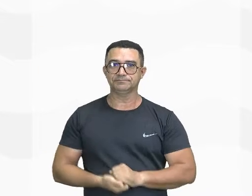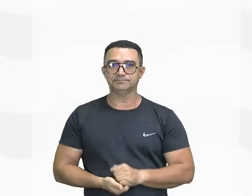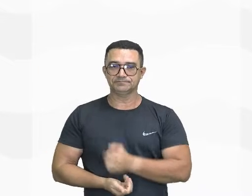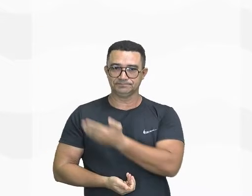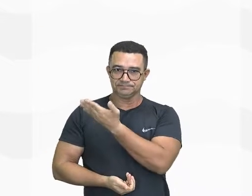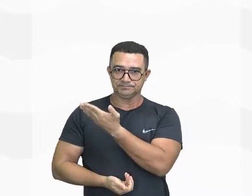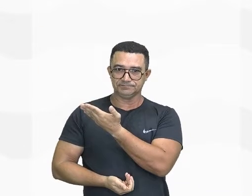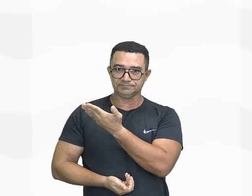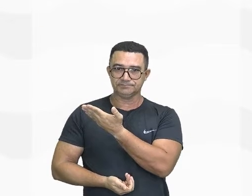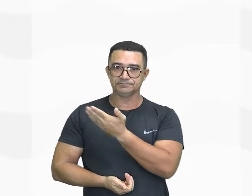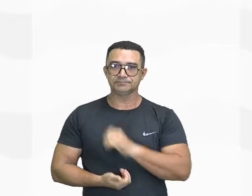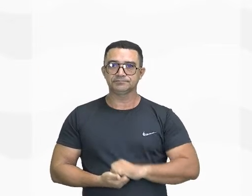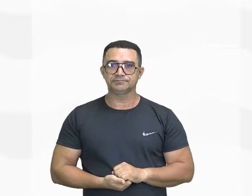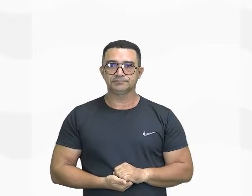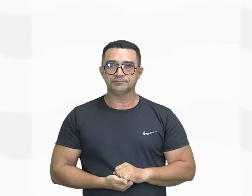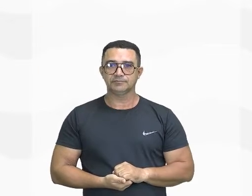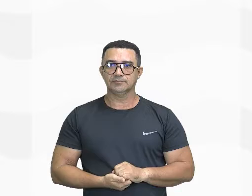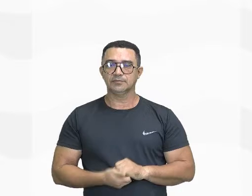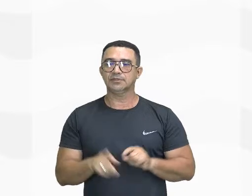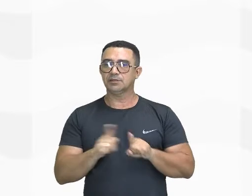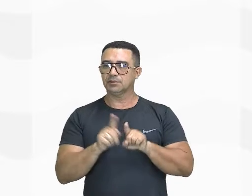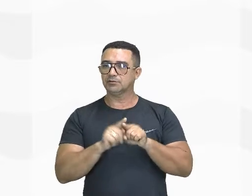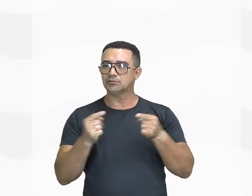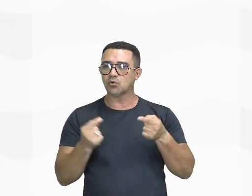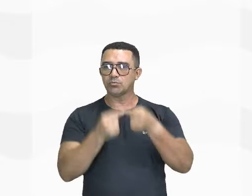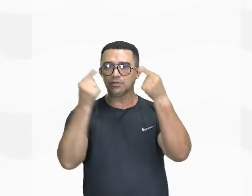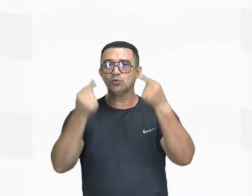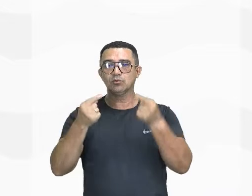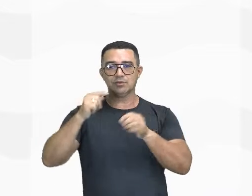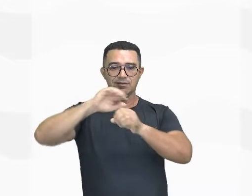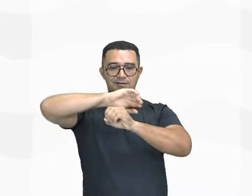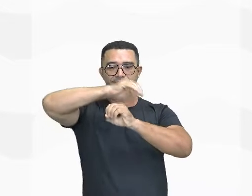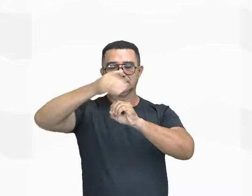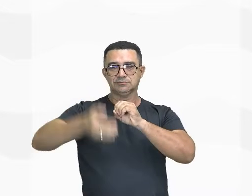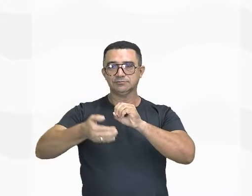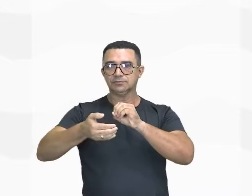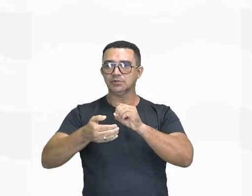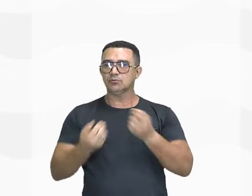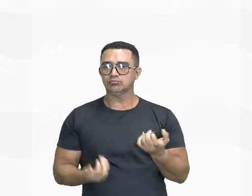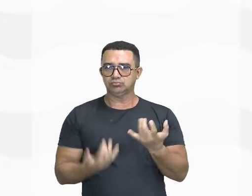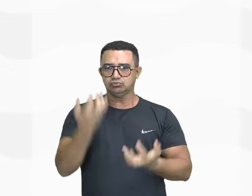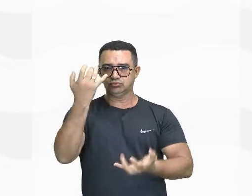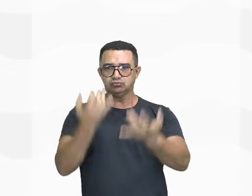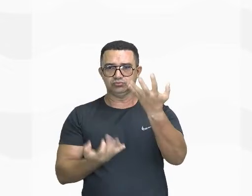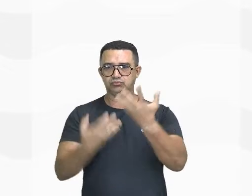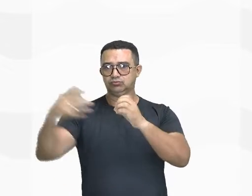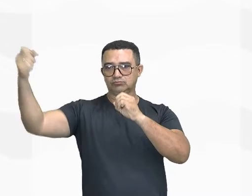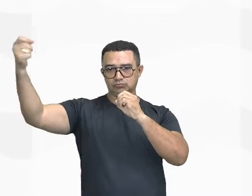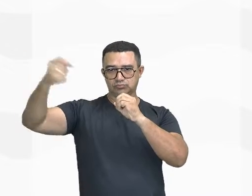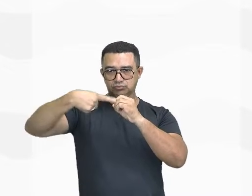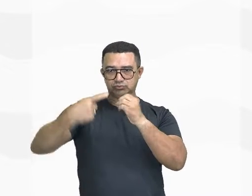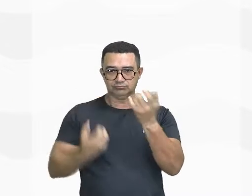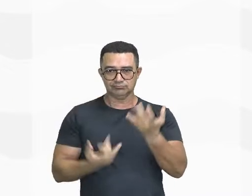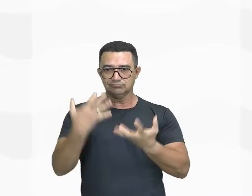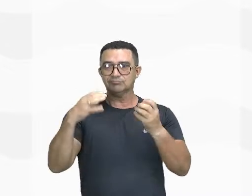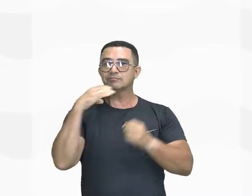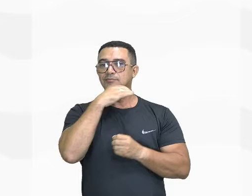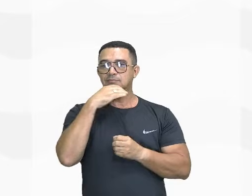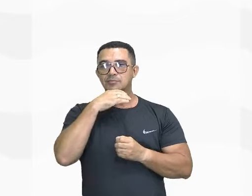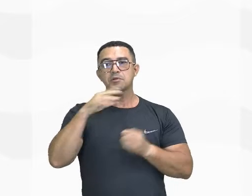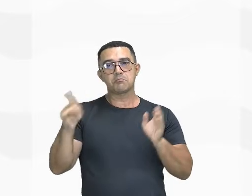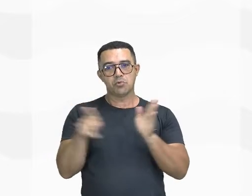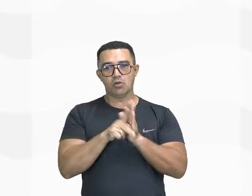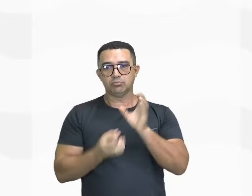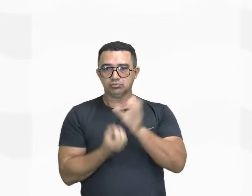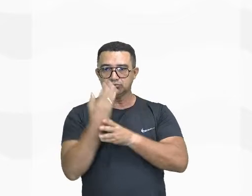pela superfície da Terra e sua interação com a atmosfera, gases de efeito estufa emitidos por atividades